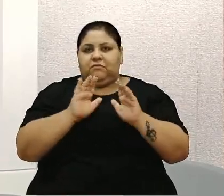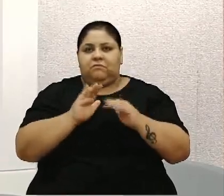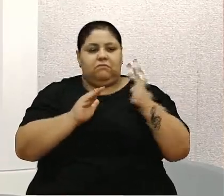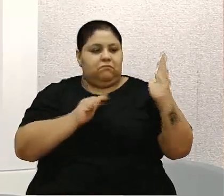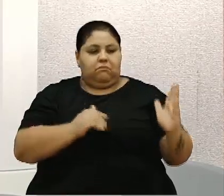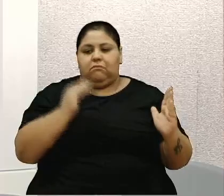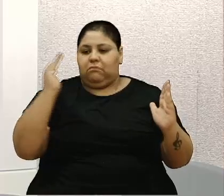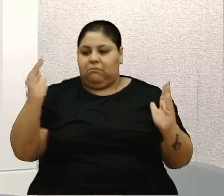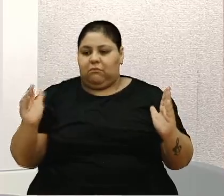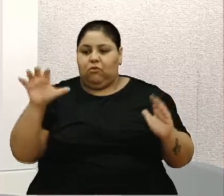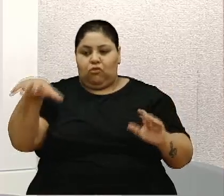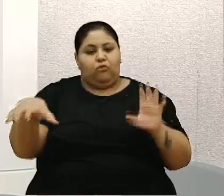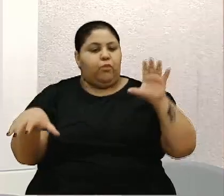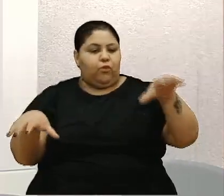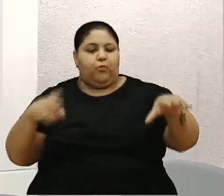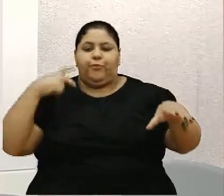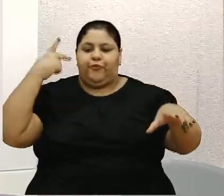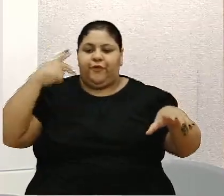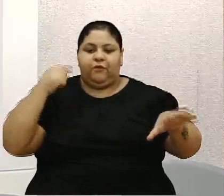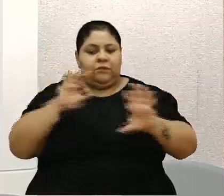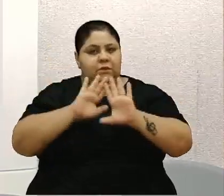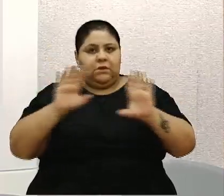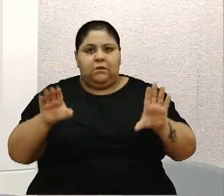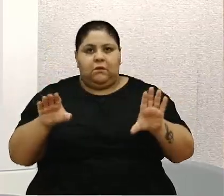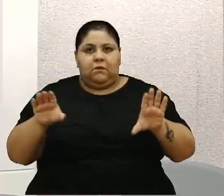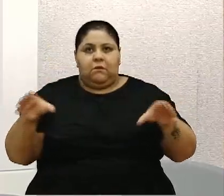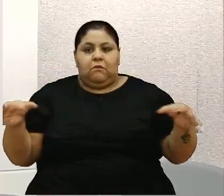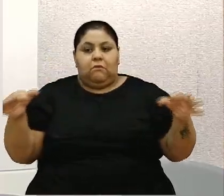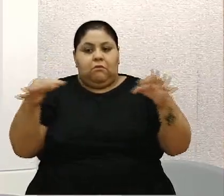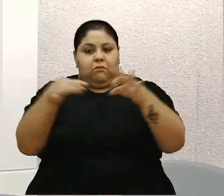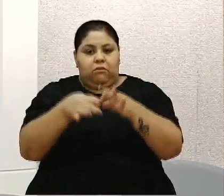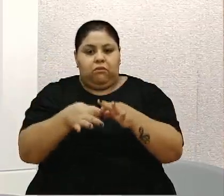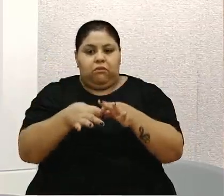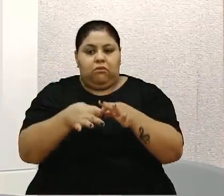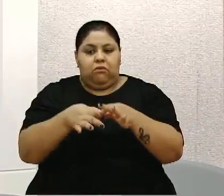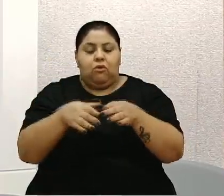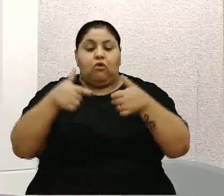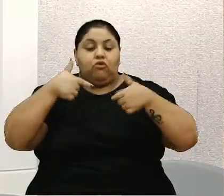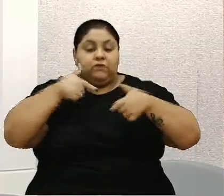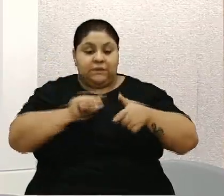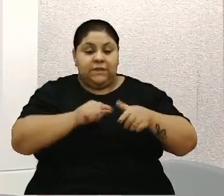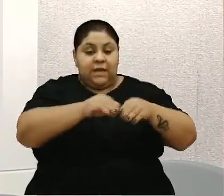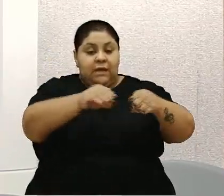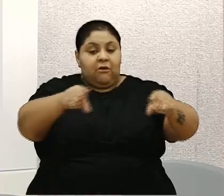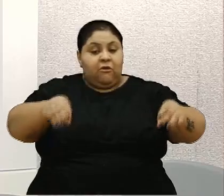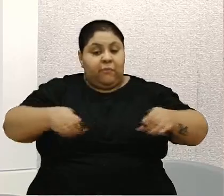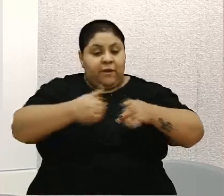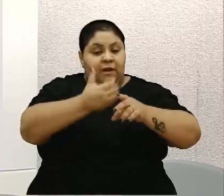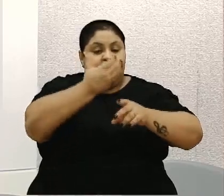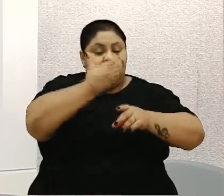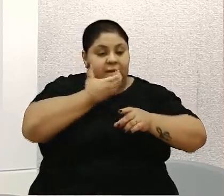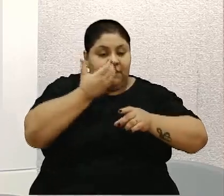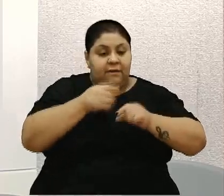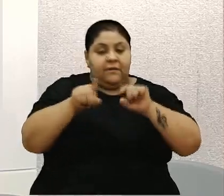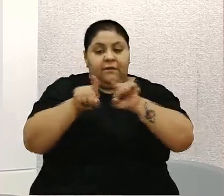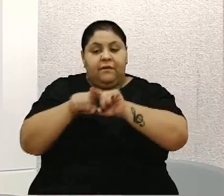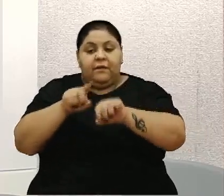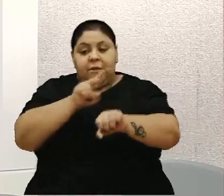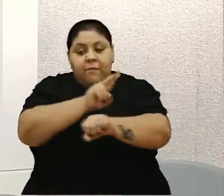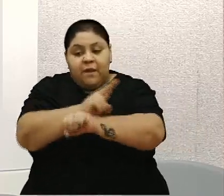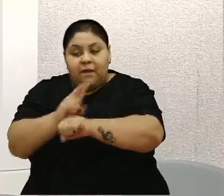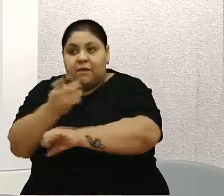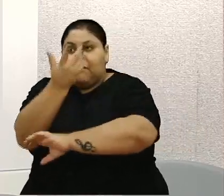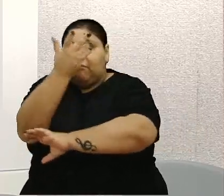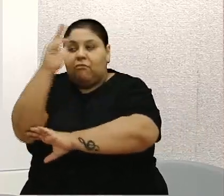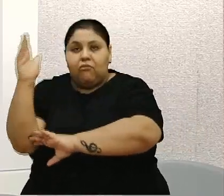forma harmoniosa de conseguir plantar para a gente ter alimentos, ao mesmo tempo preservar as matas,